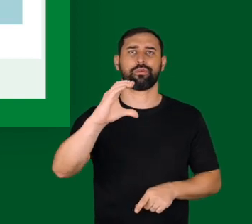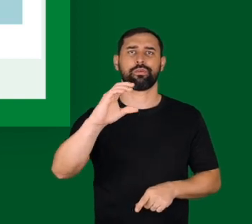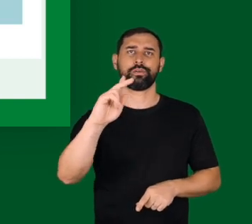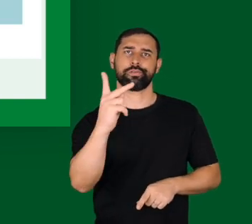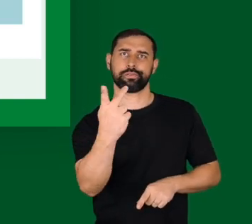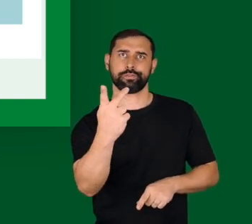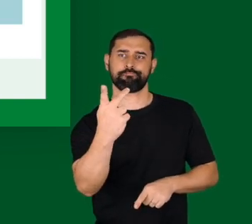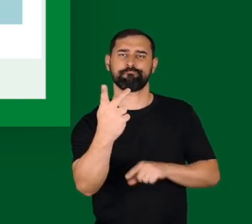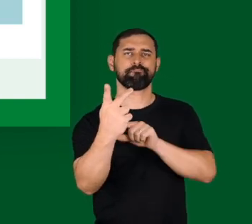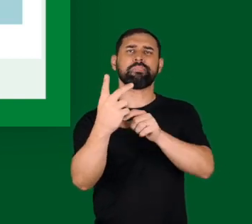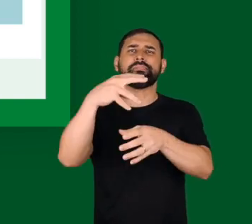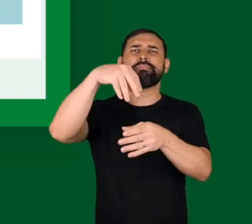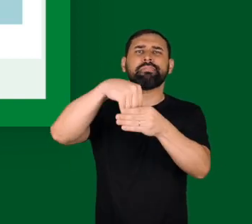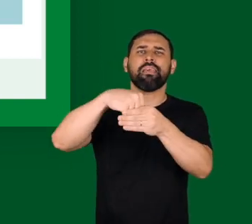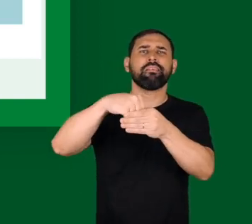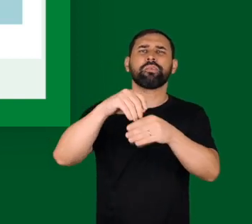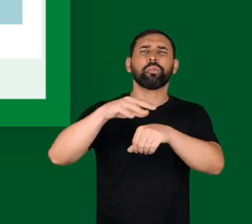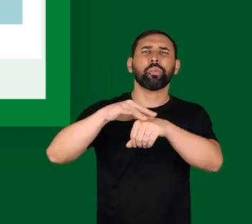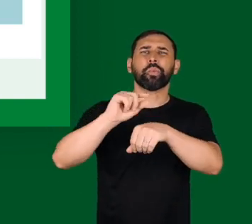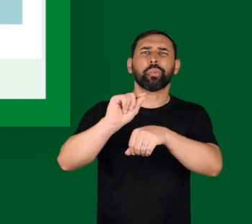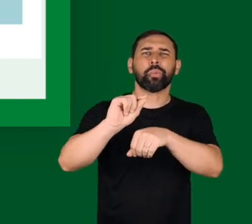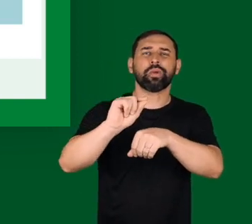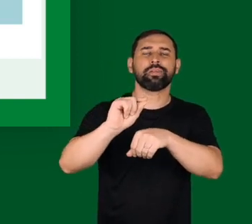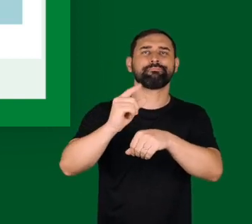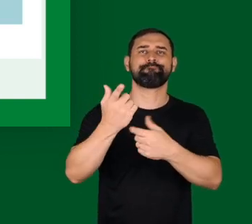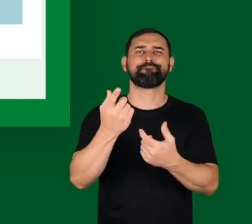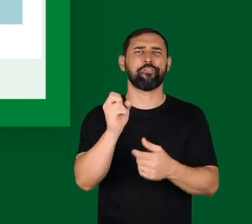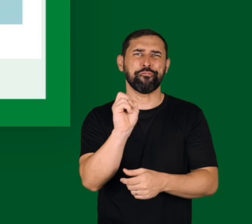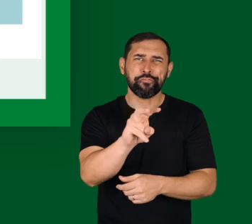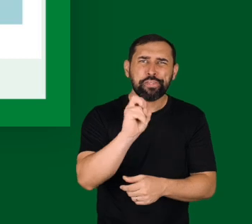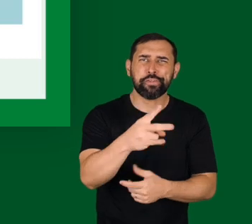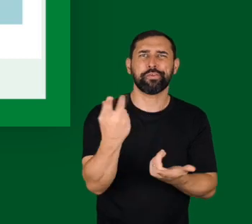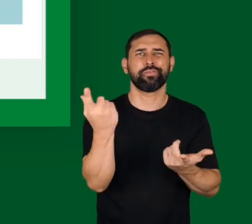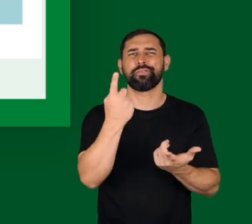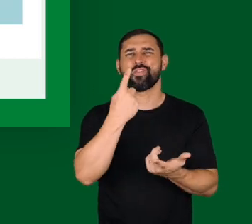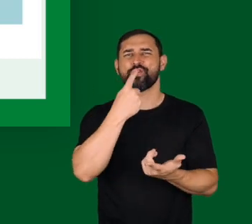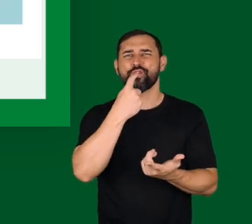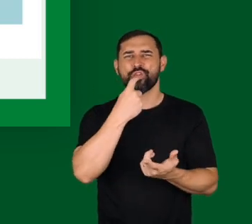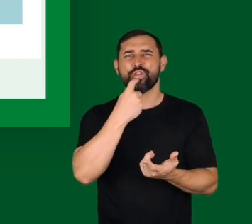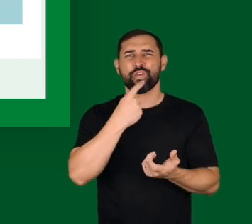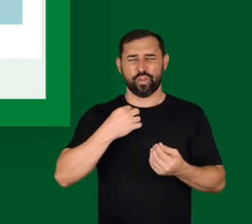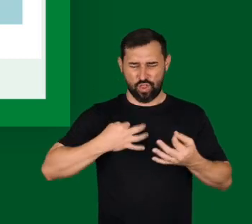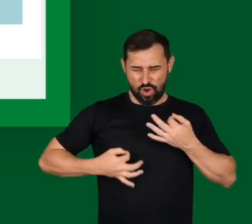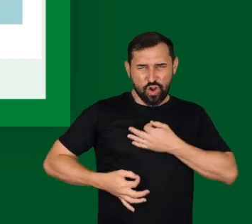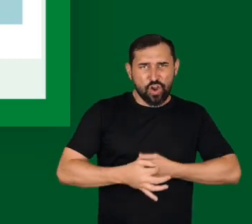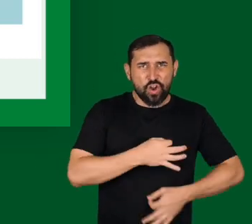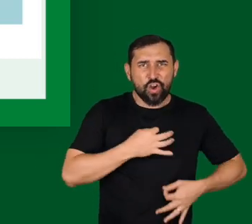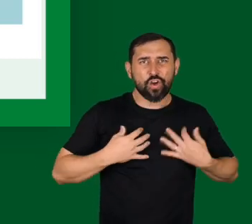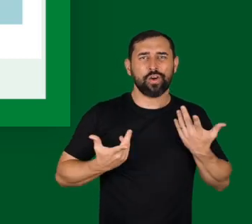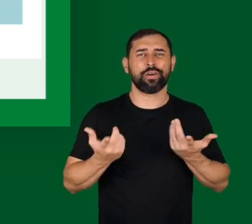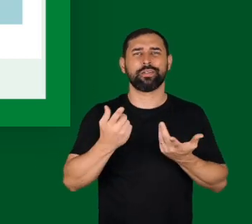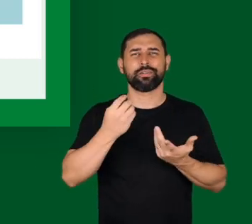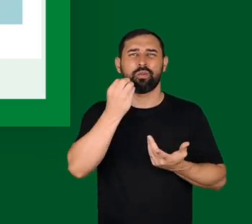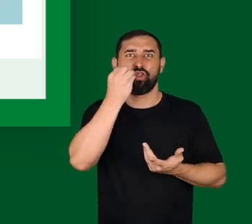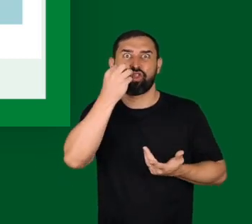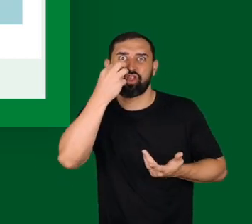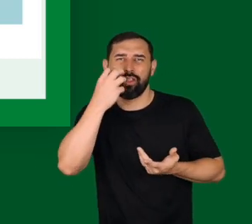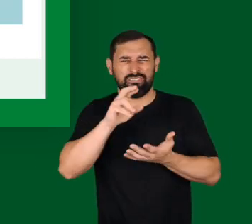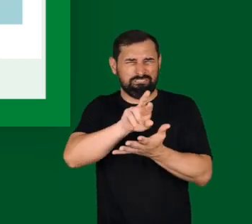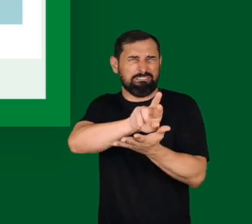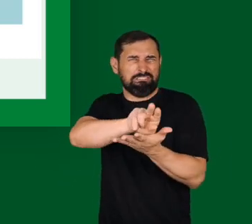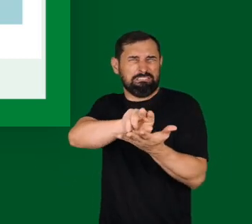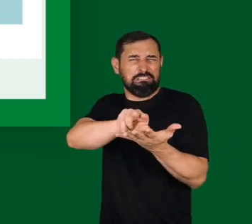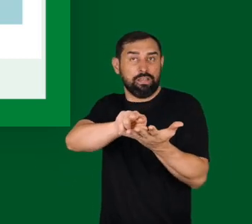gente vai estar falando toxoplasmose, citomegalo, herpes, rubéola, são condições que